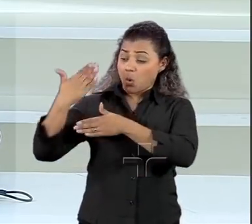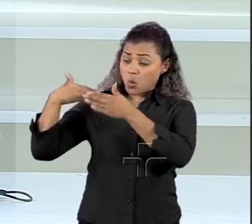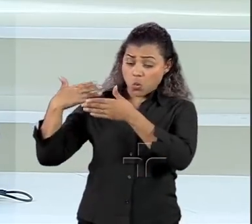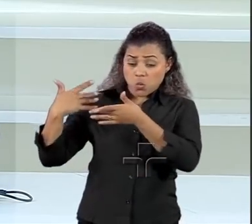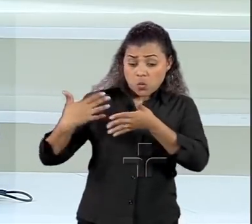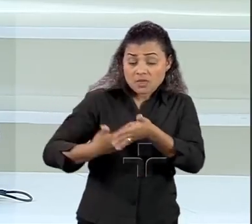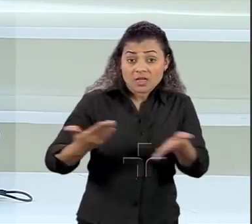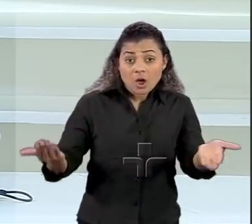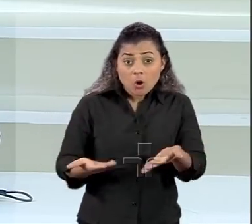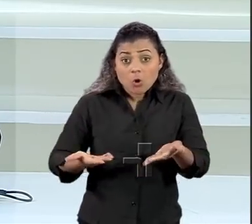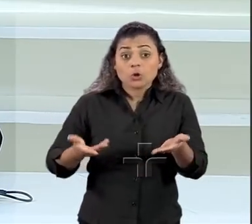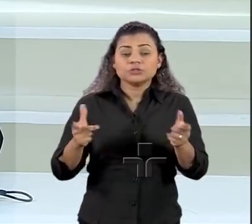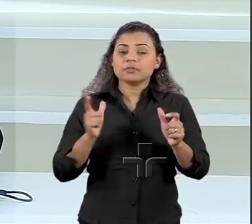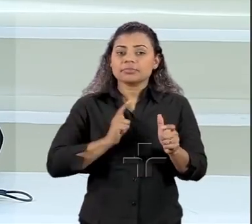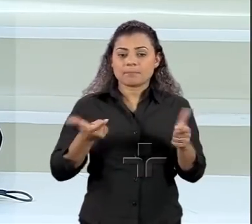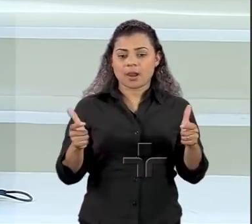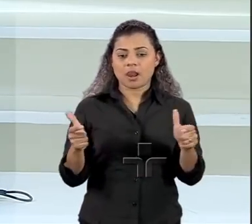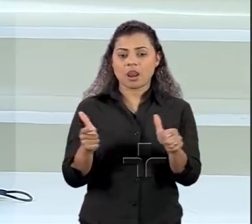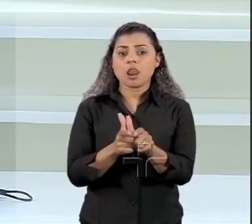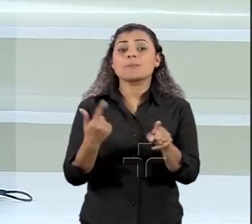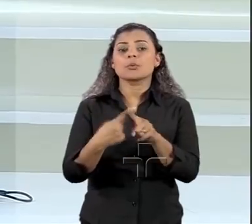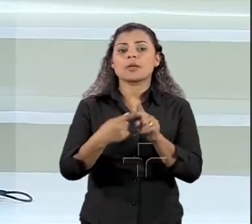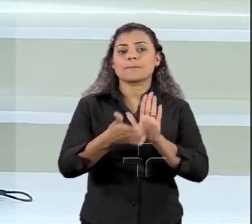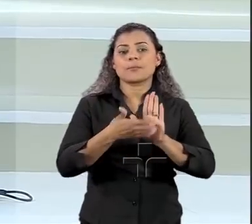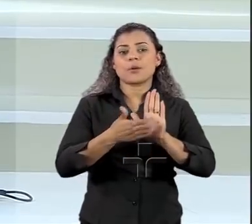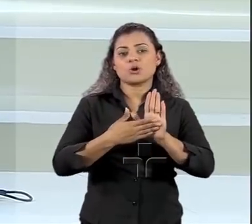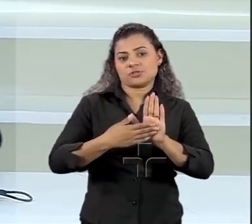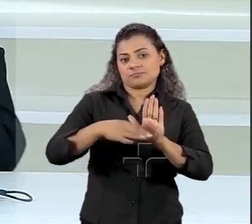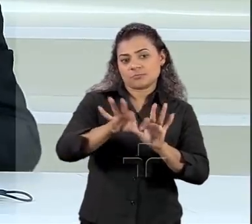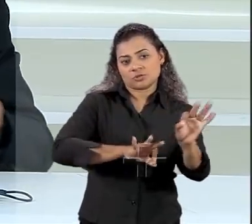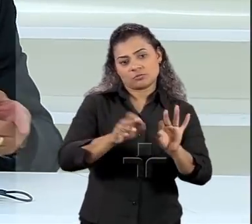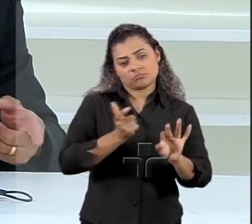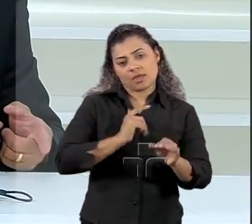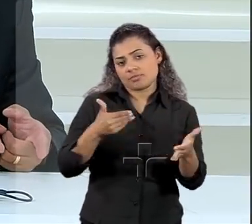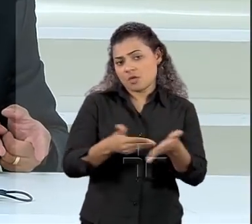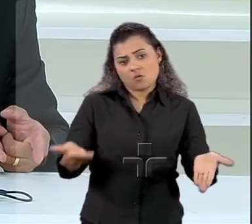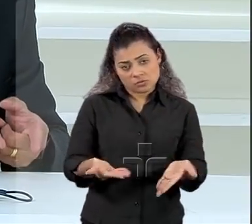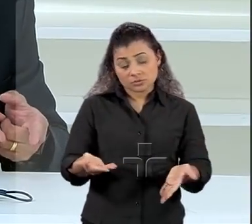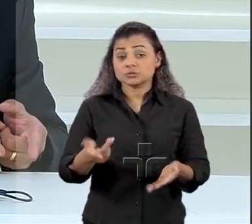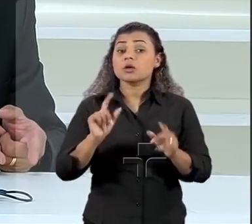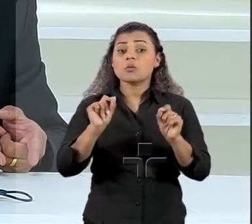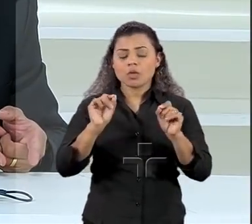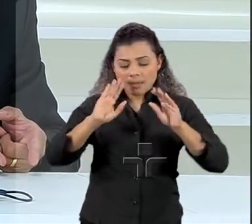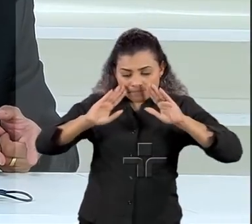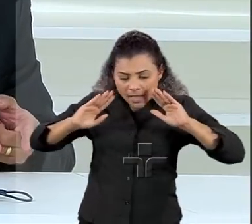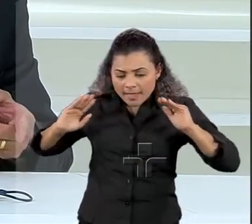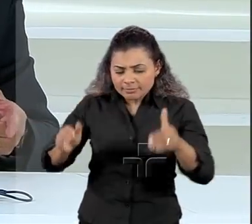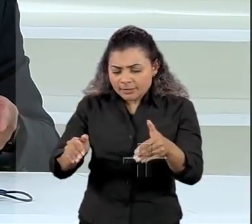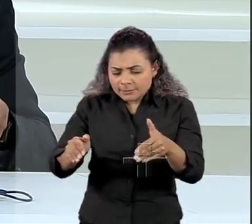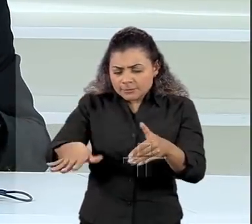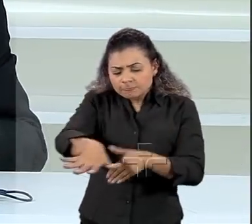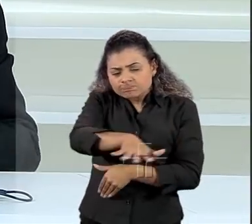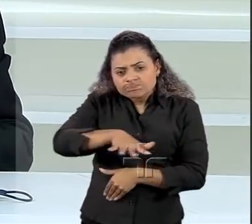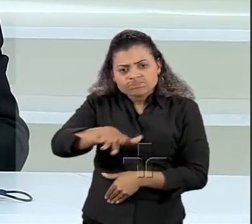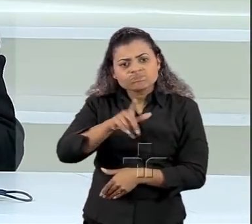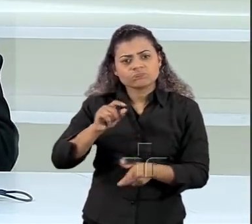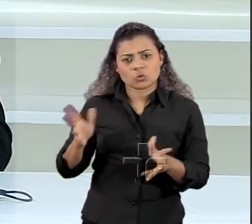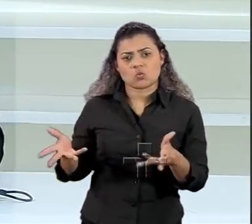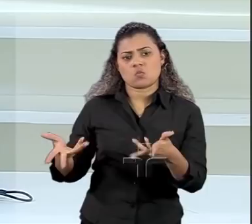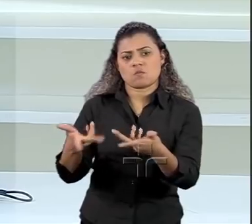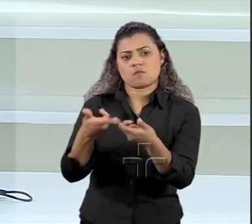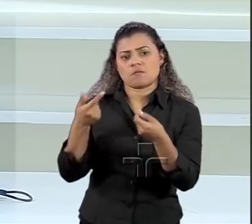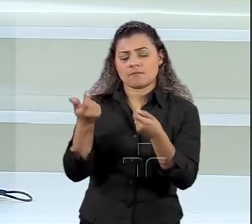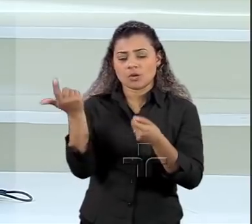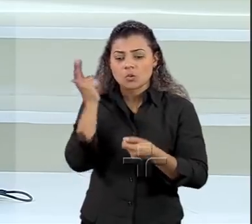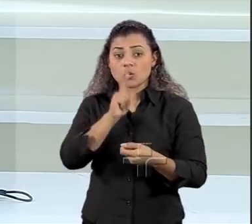até hoje perduram. E é isso que é importante. O que significa isso? É uma atenção primária que qualifique e a gente possa dar uma